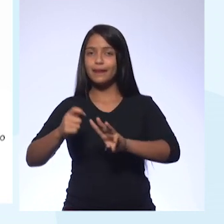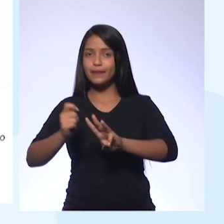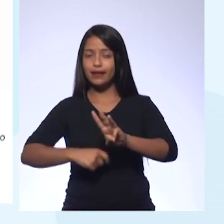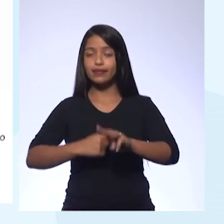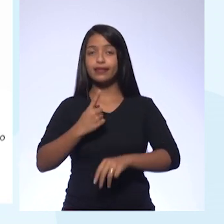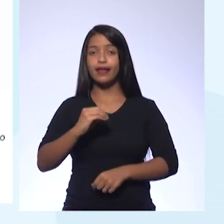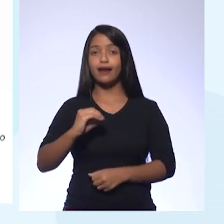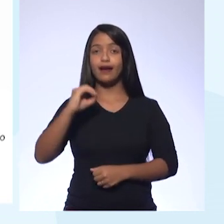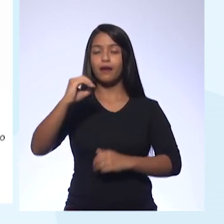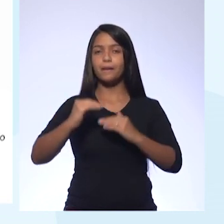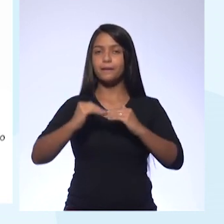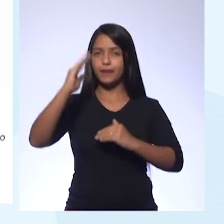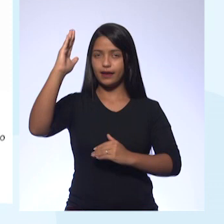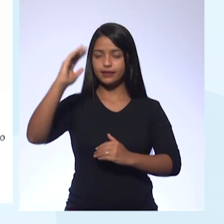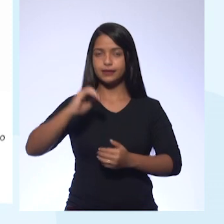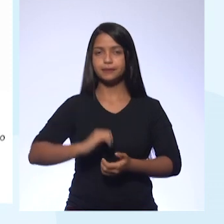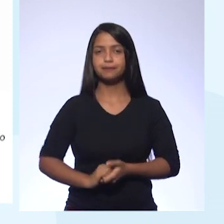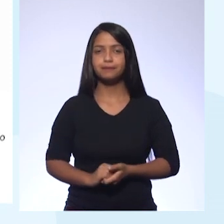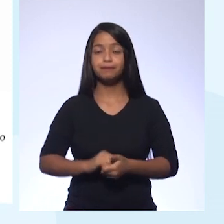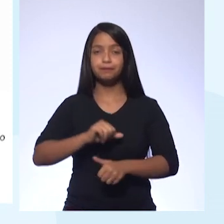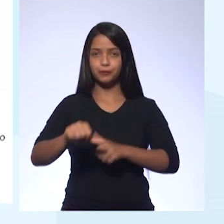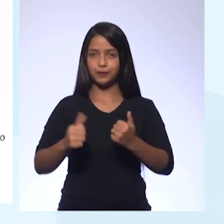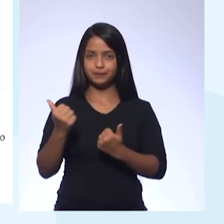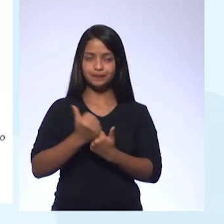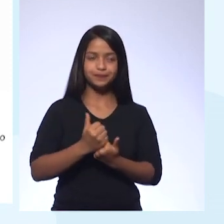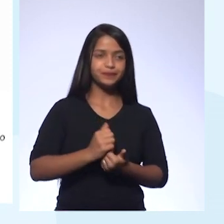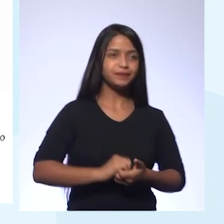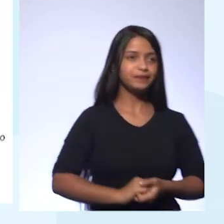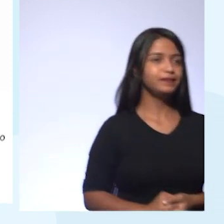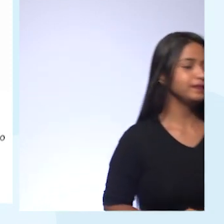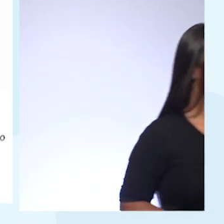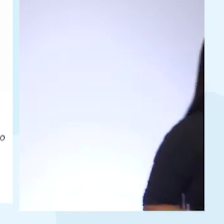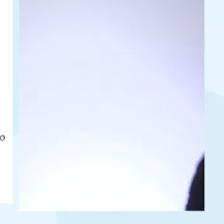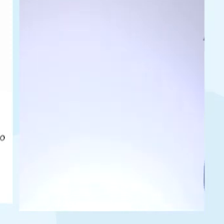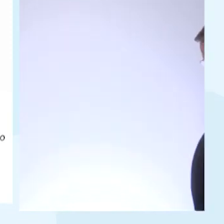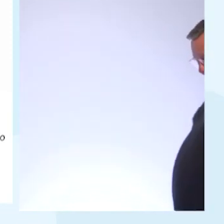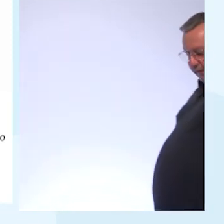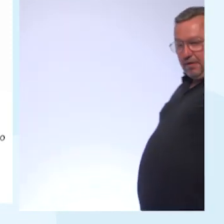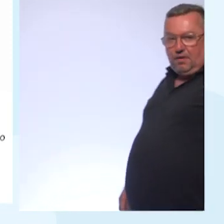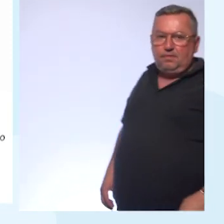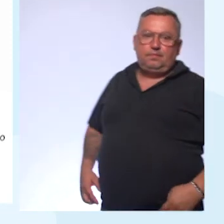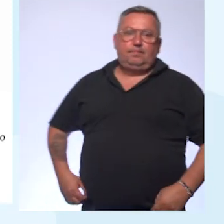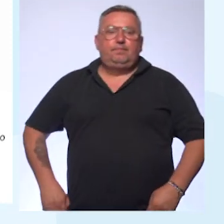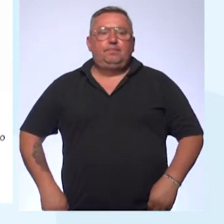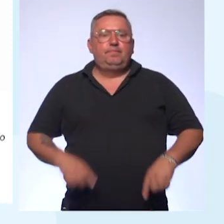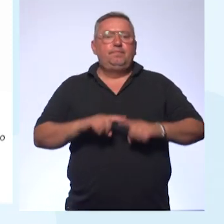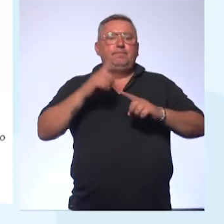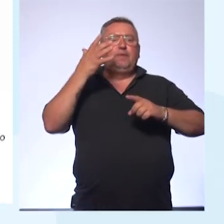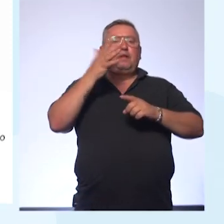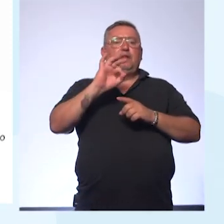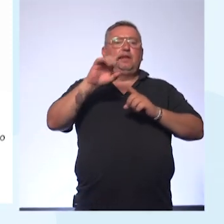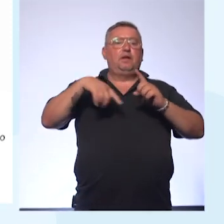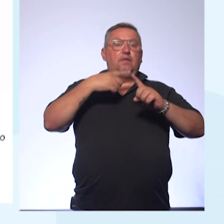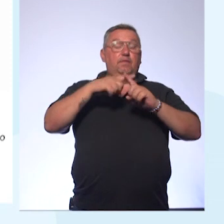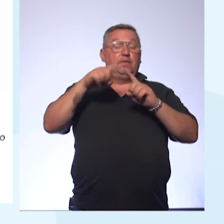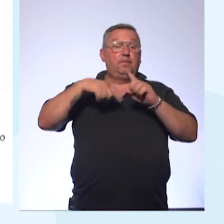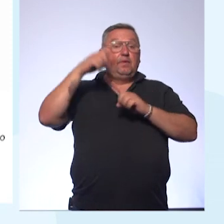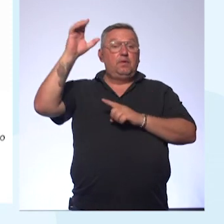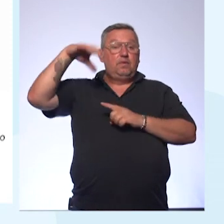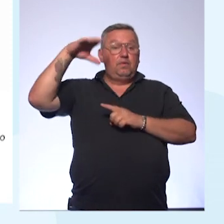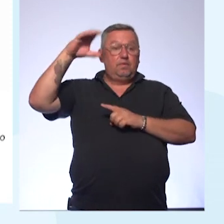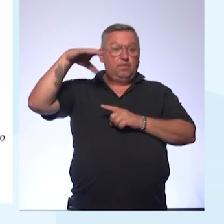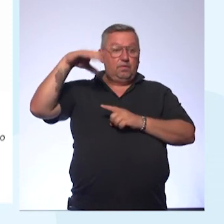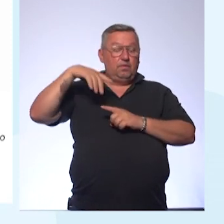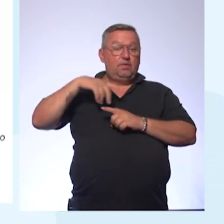graus. Neste clima, o verão é pelo menos 10 vezes mais chuvoso que o inverno, que é seco. Pode-se